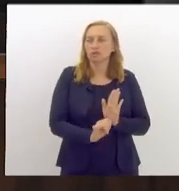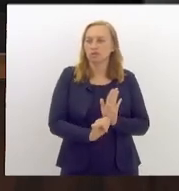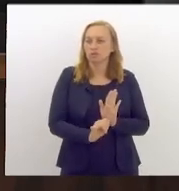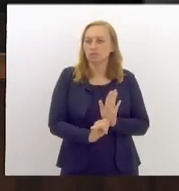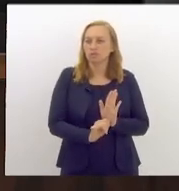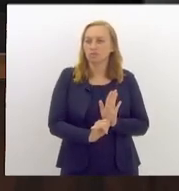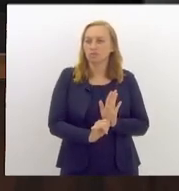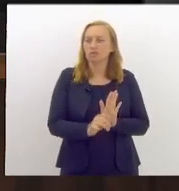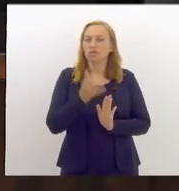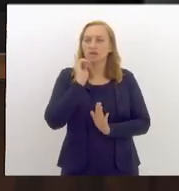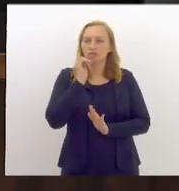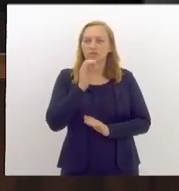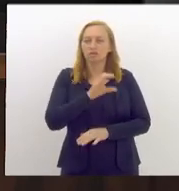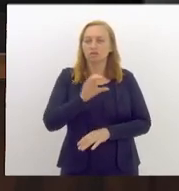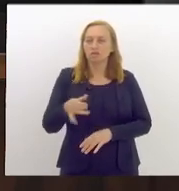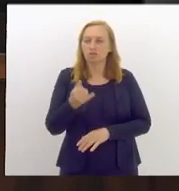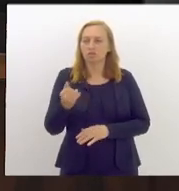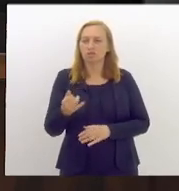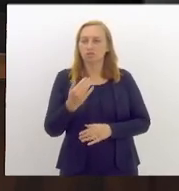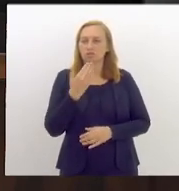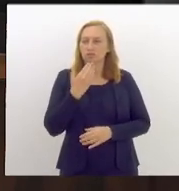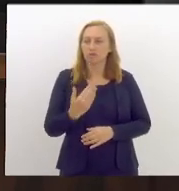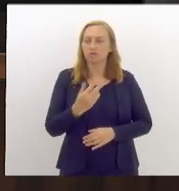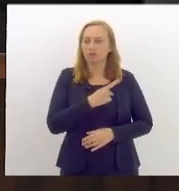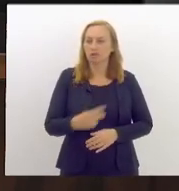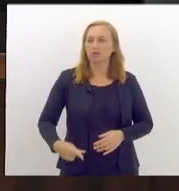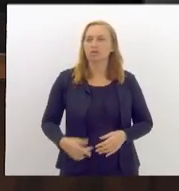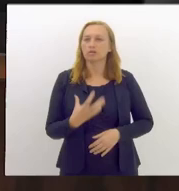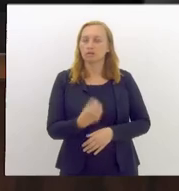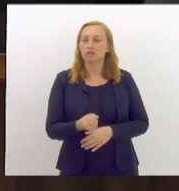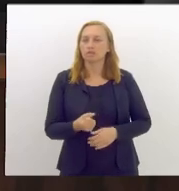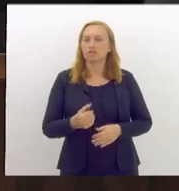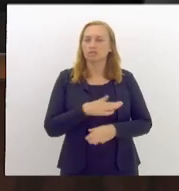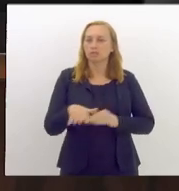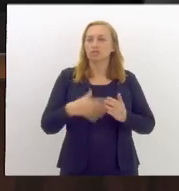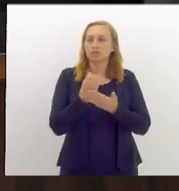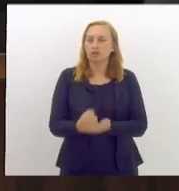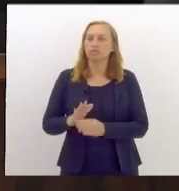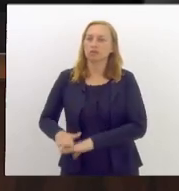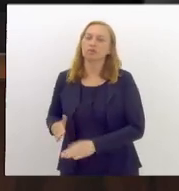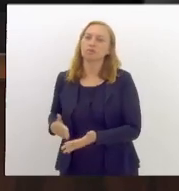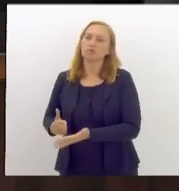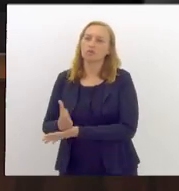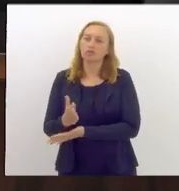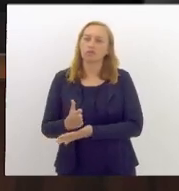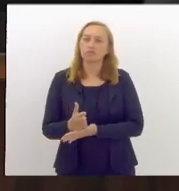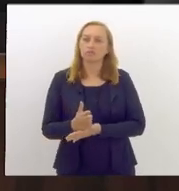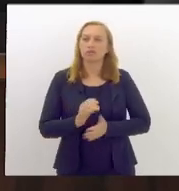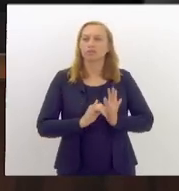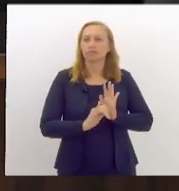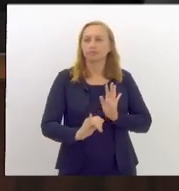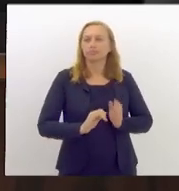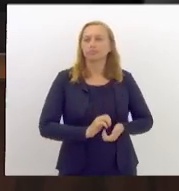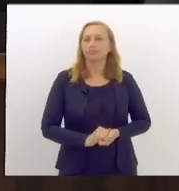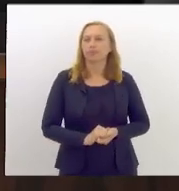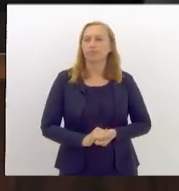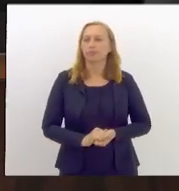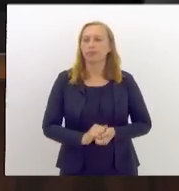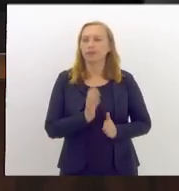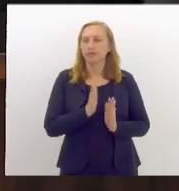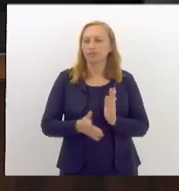do relator da CJ que a presidência defere-se hoje que aprovam permaneça Como estão aprovado vai autógrafo